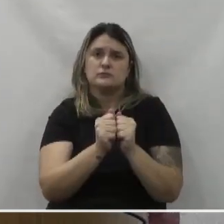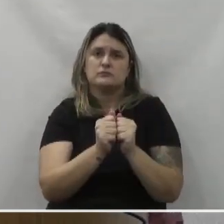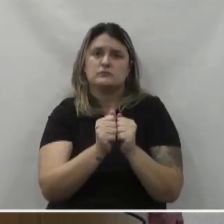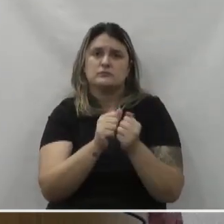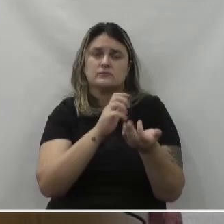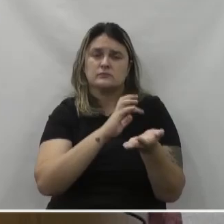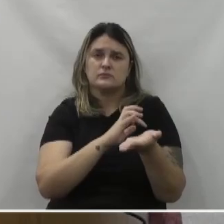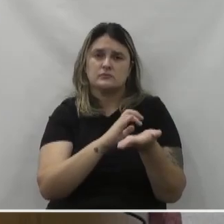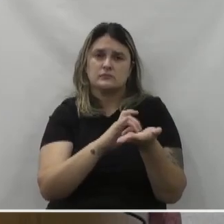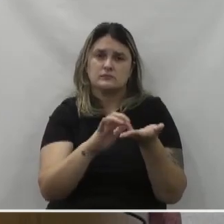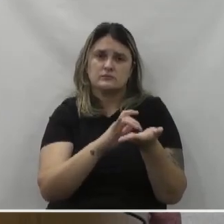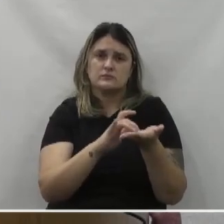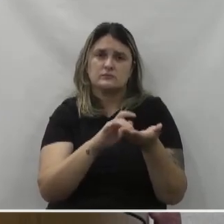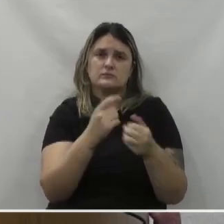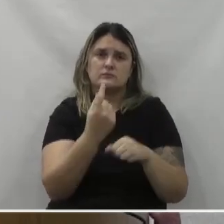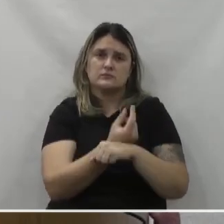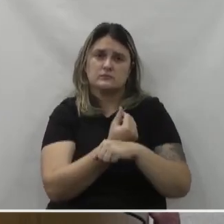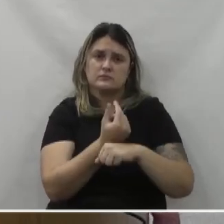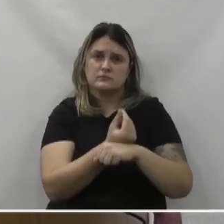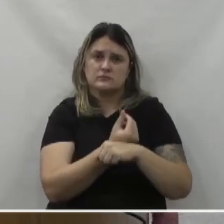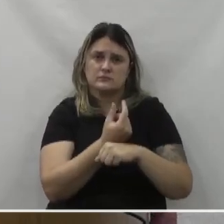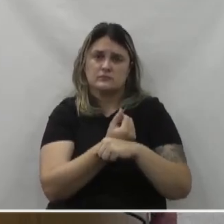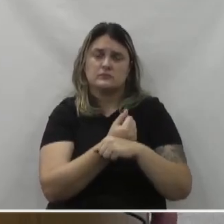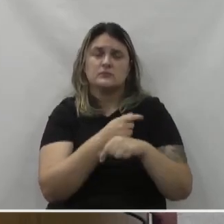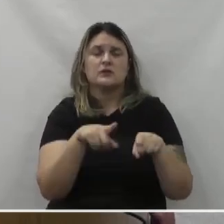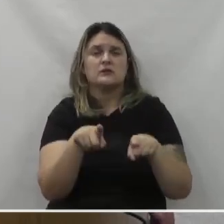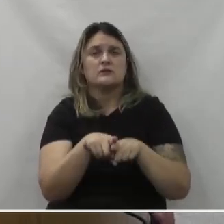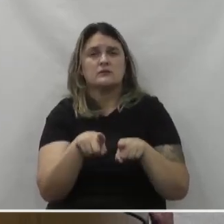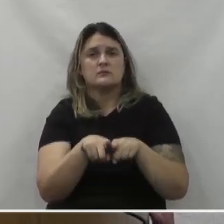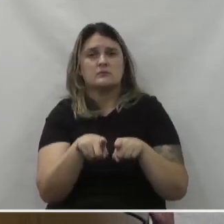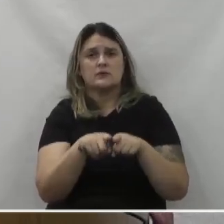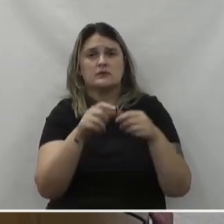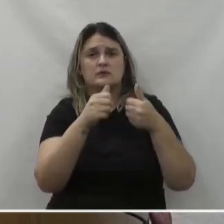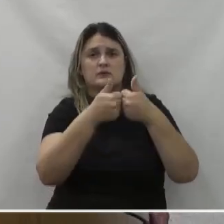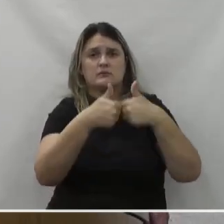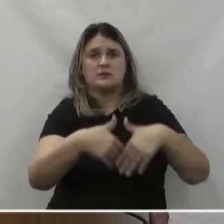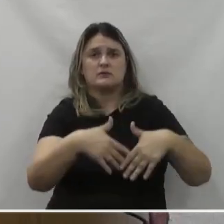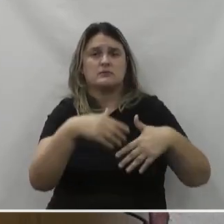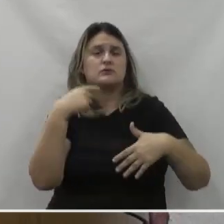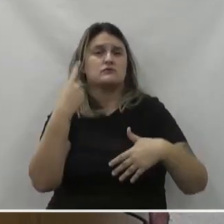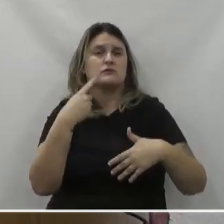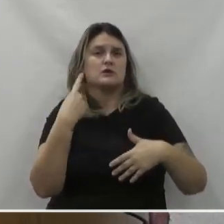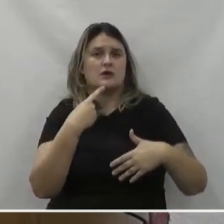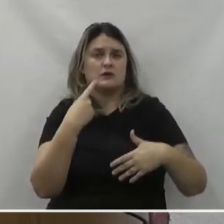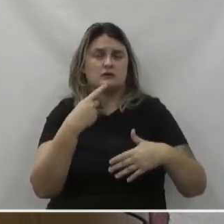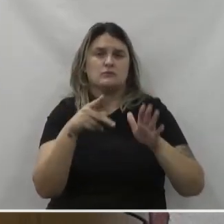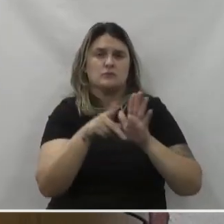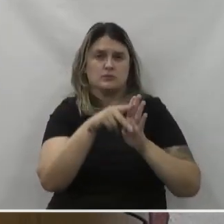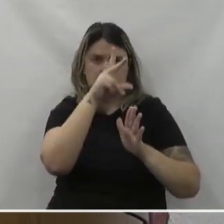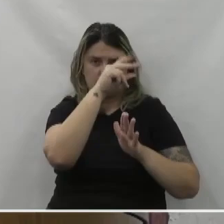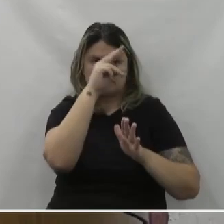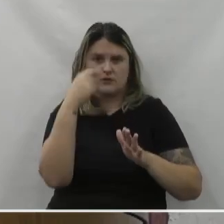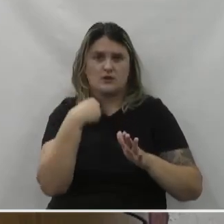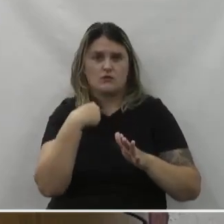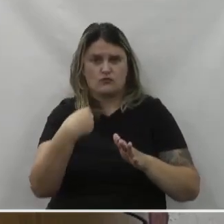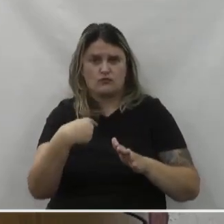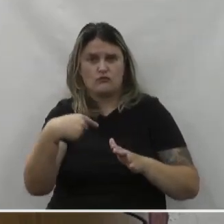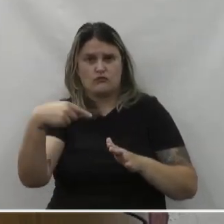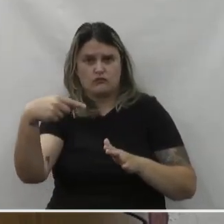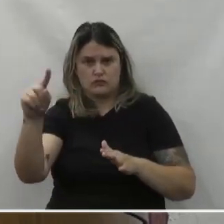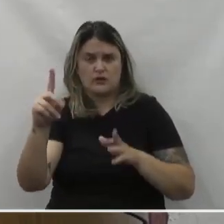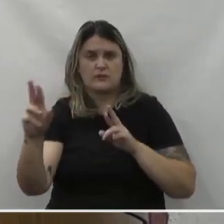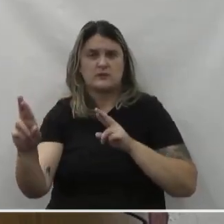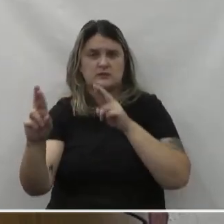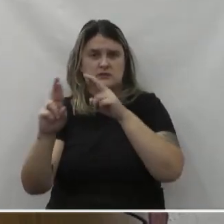o secretário de Finanças e também o departamento jurídico da prefeitura. Eu fui aí indicado